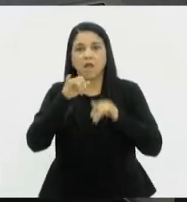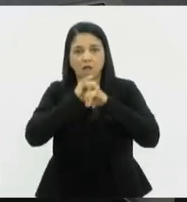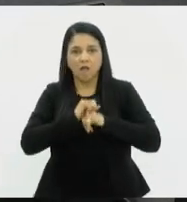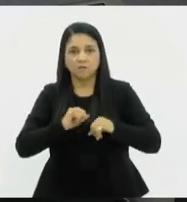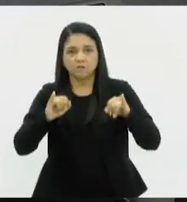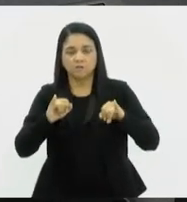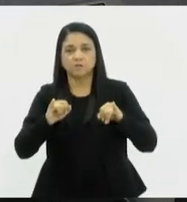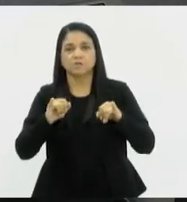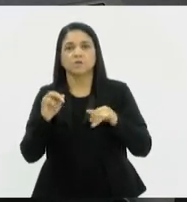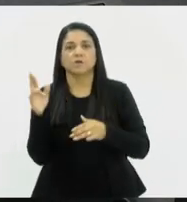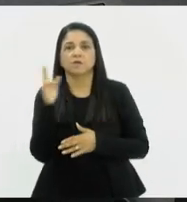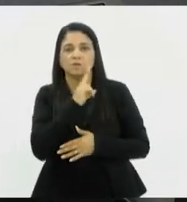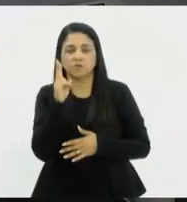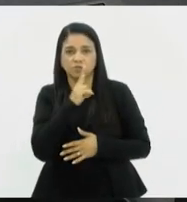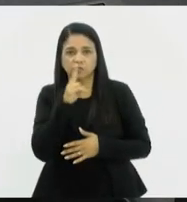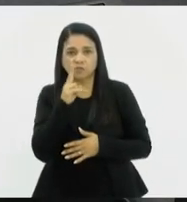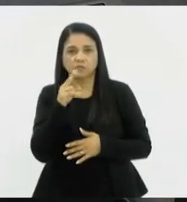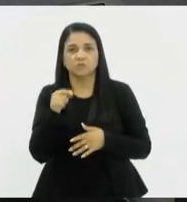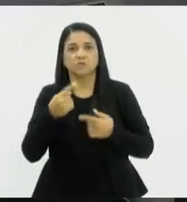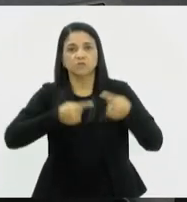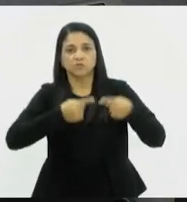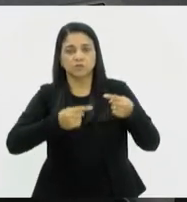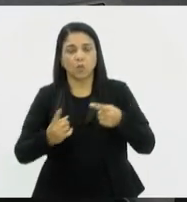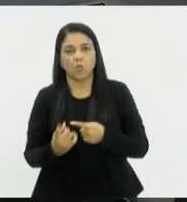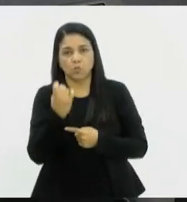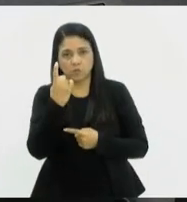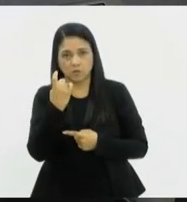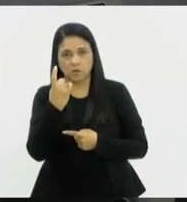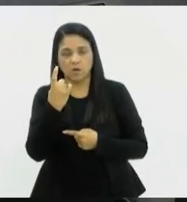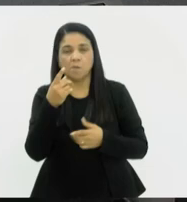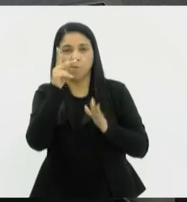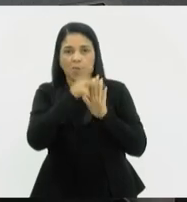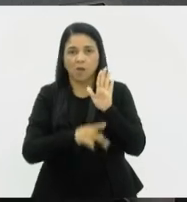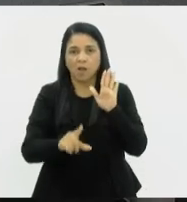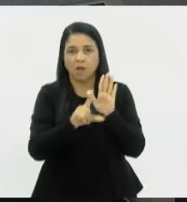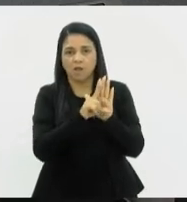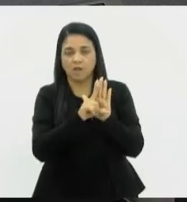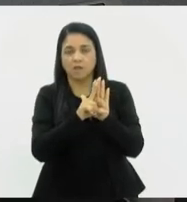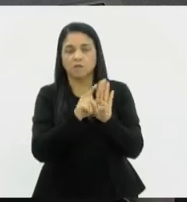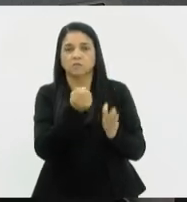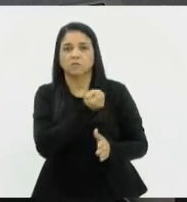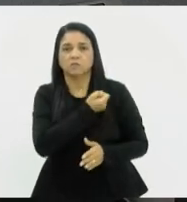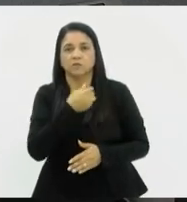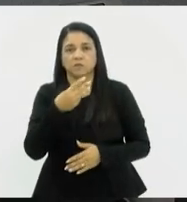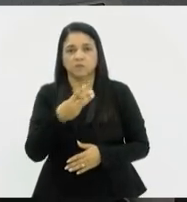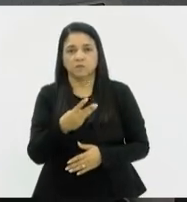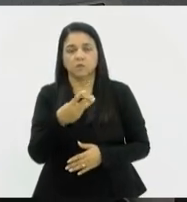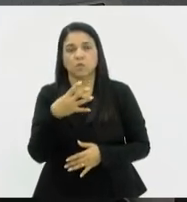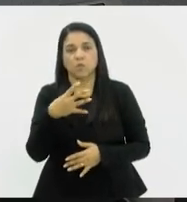Anuncio, em regime de urgência, em discussão única, projeto de lei número